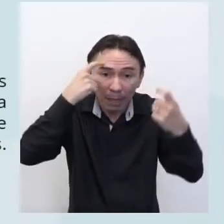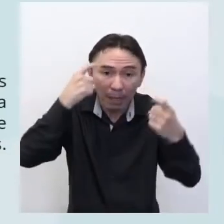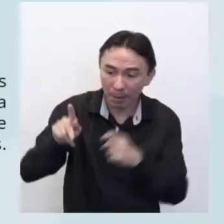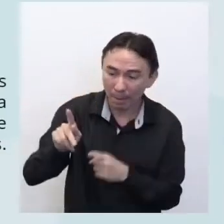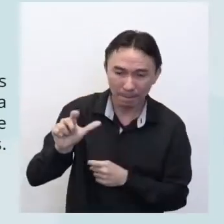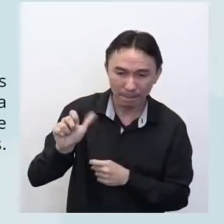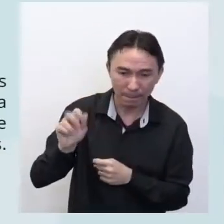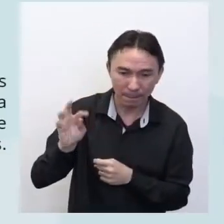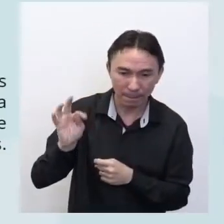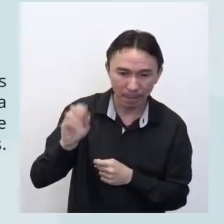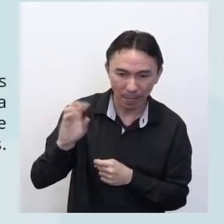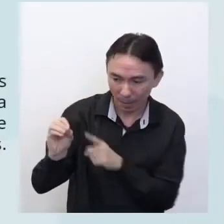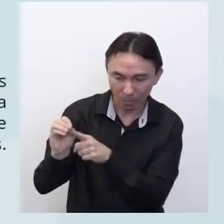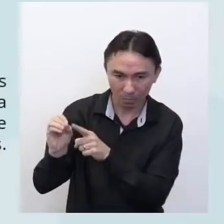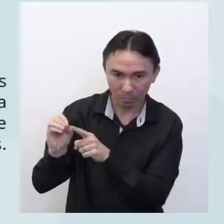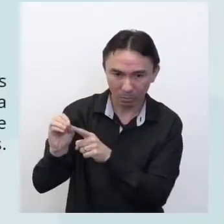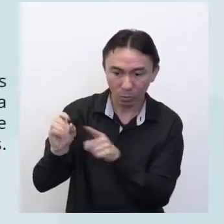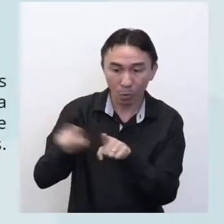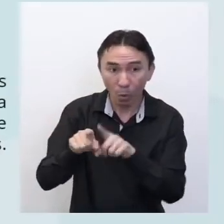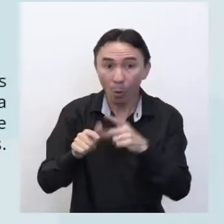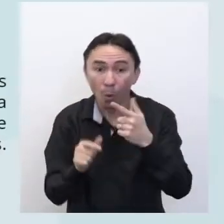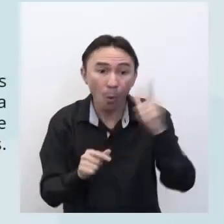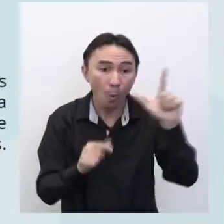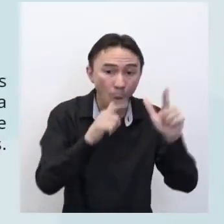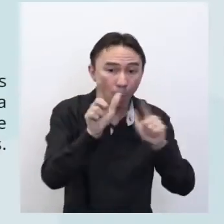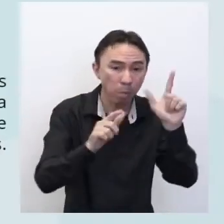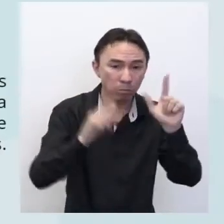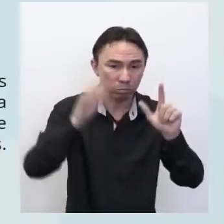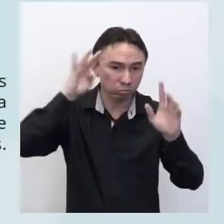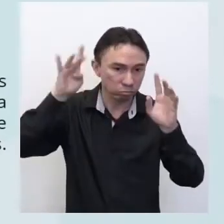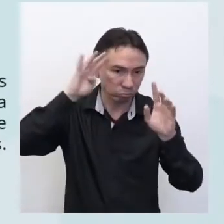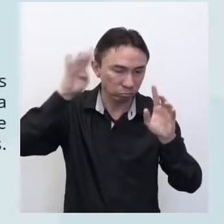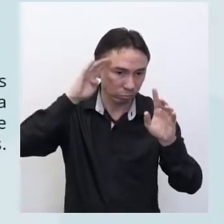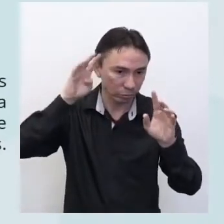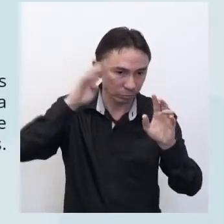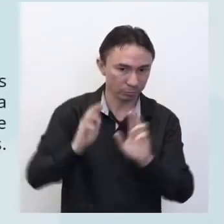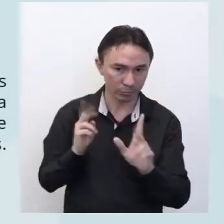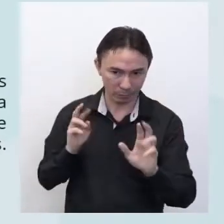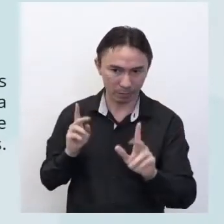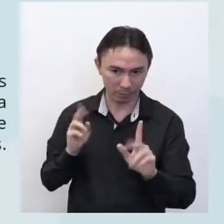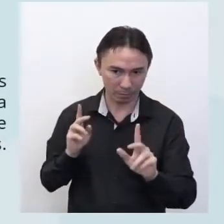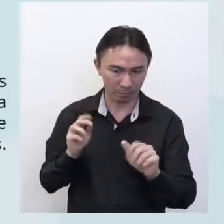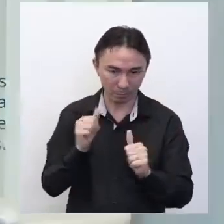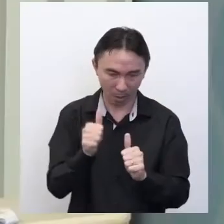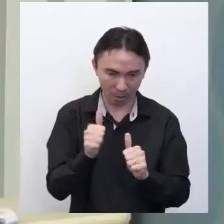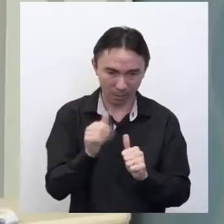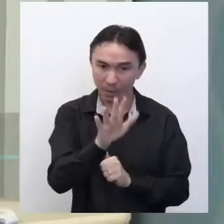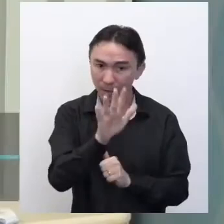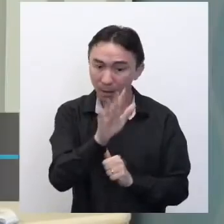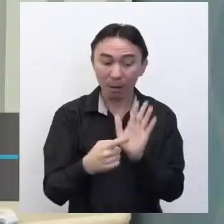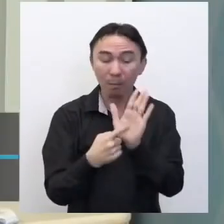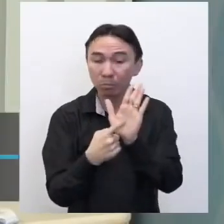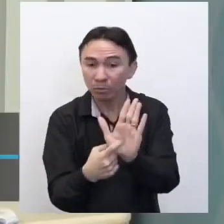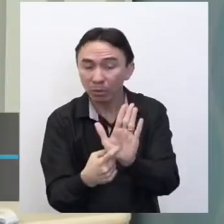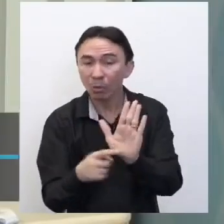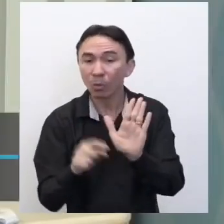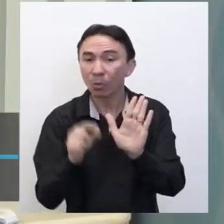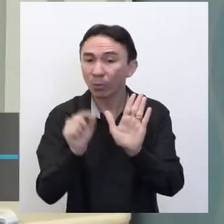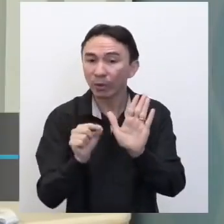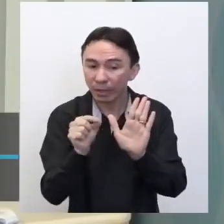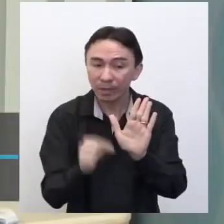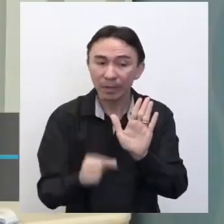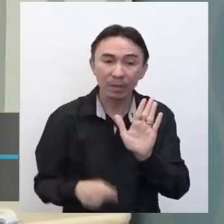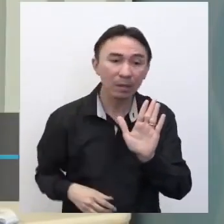teorias que vêm a seguir, tá certo? Só queria mostrar mesmo para vocês que, em algum sentido, a